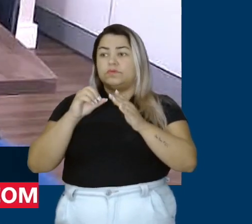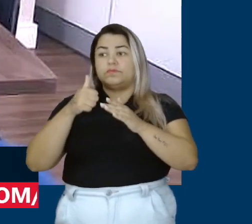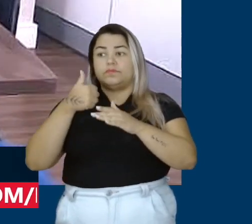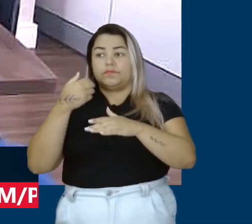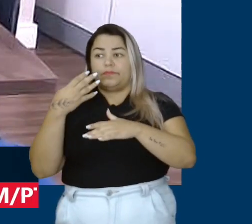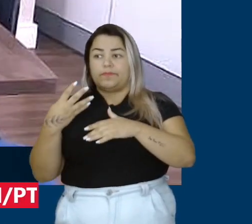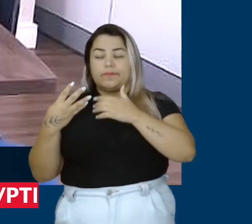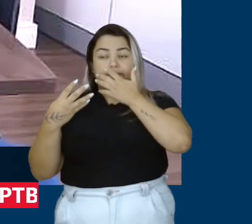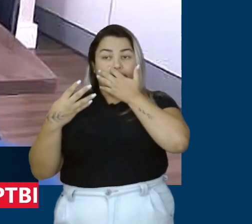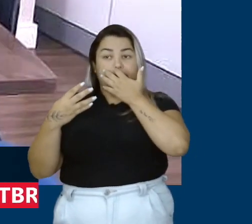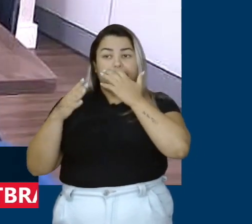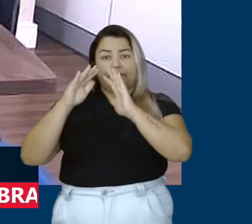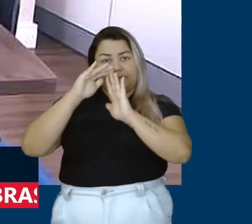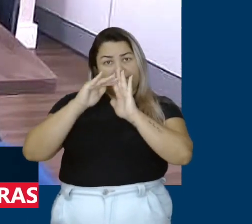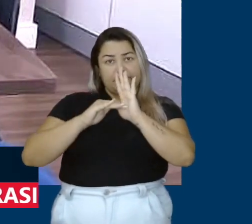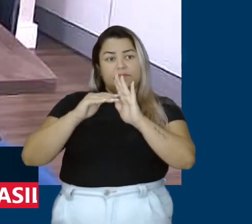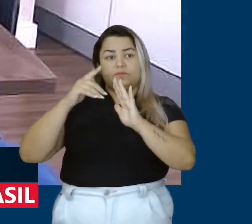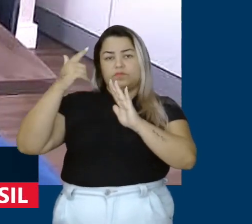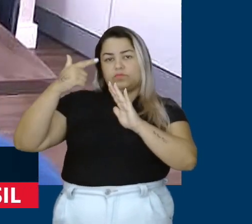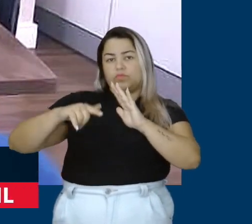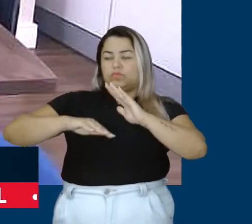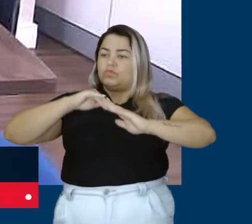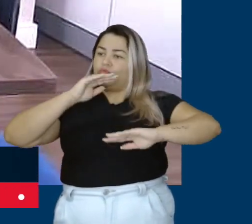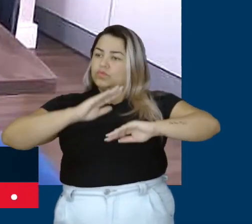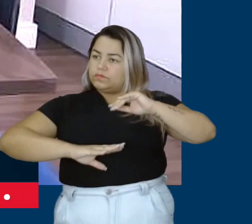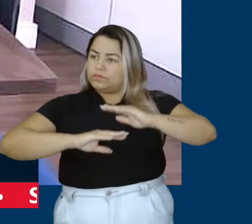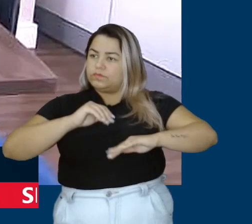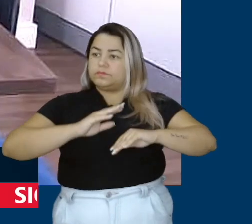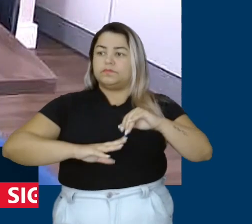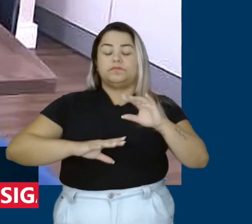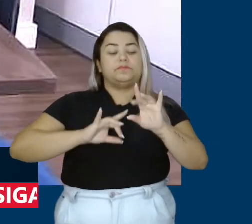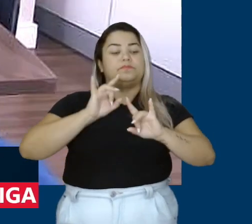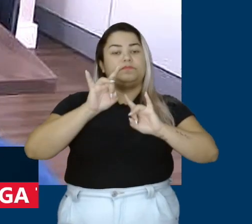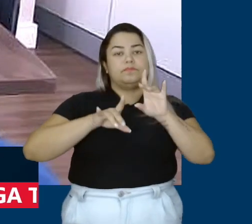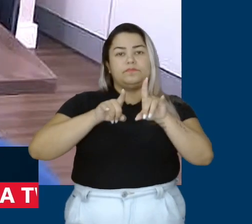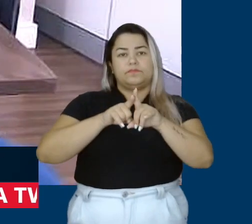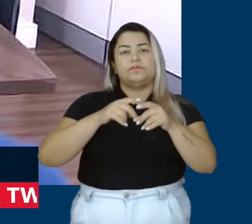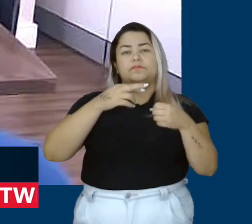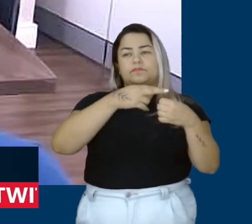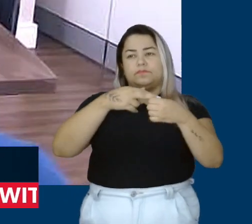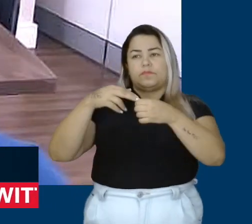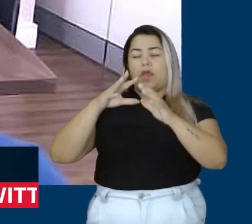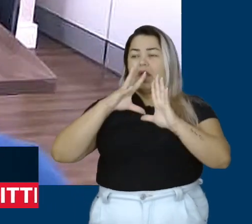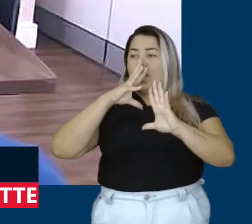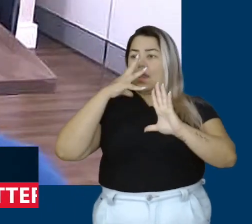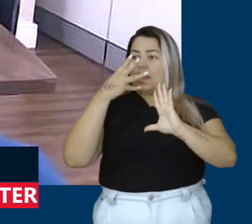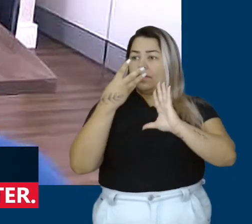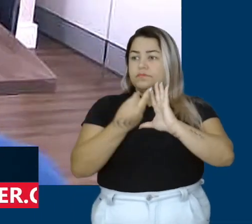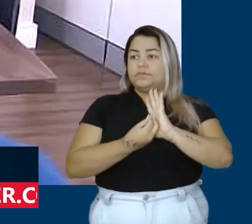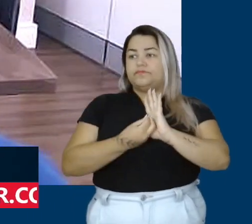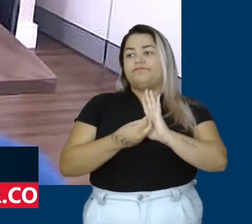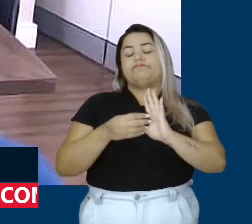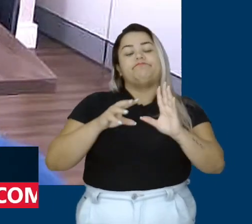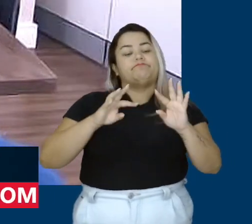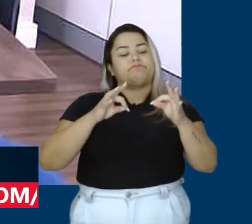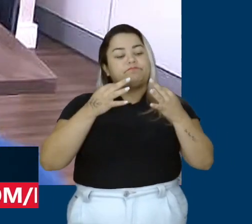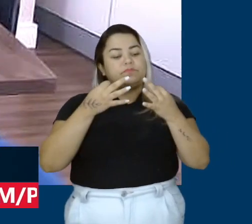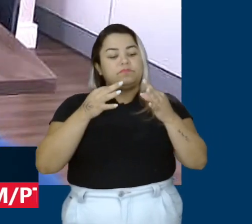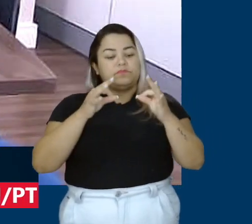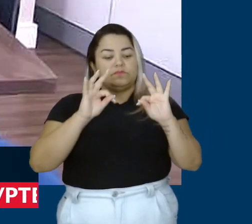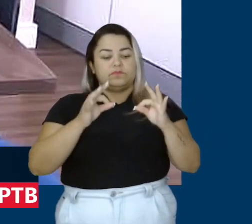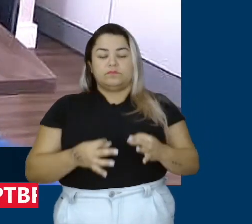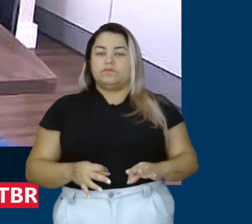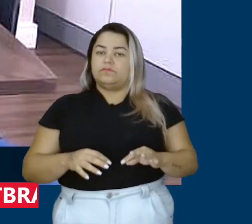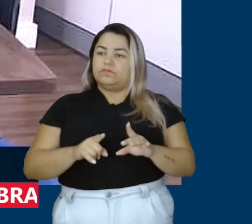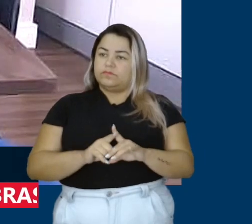2014 o programa já vem atuando em outras áreas, especialmente na região amazônica, com uma tecnologia específica, porque